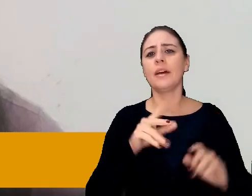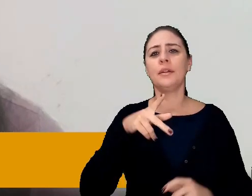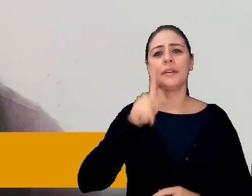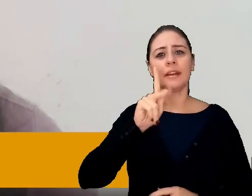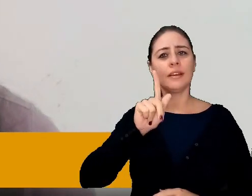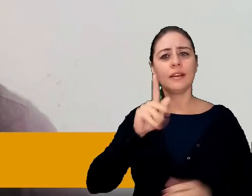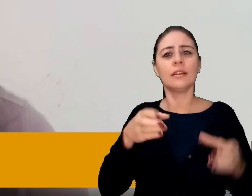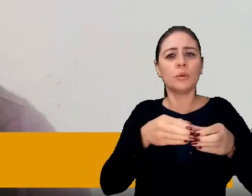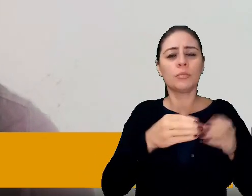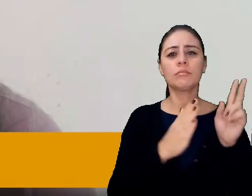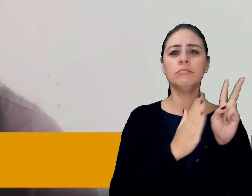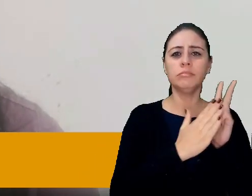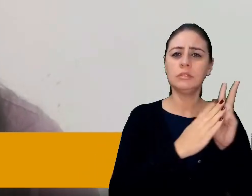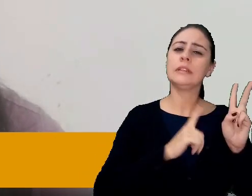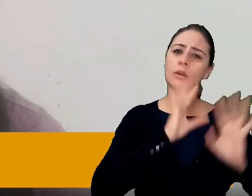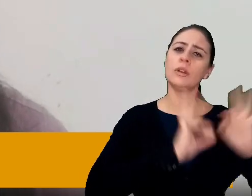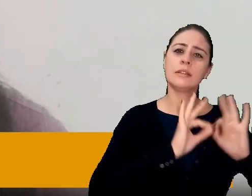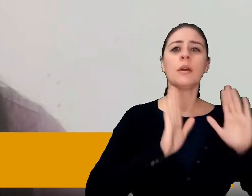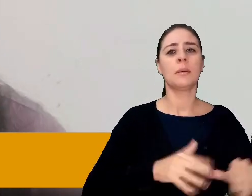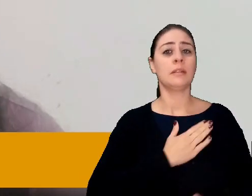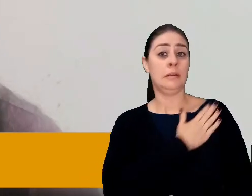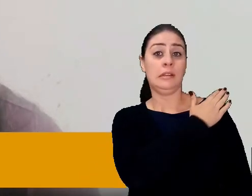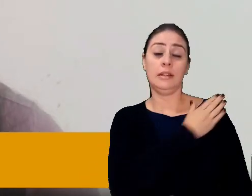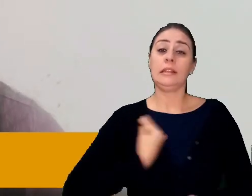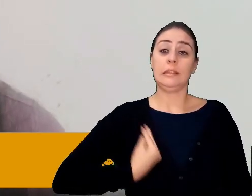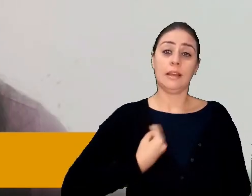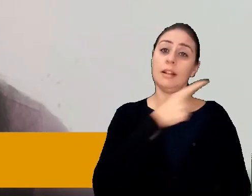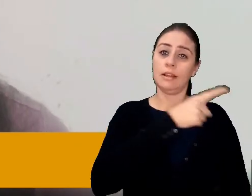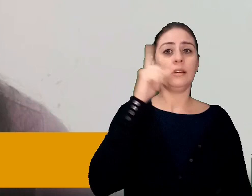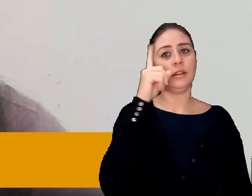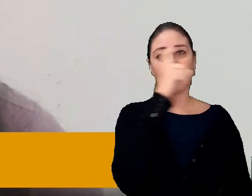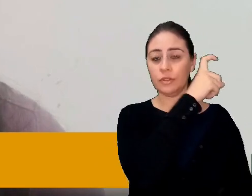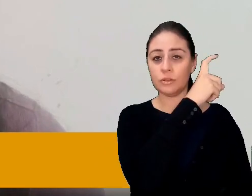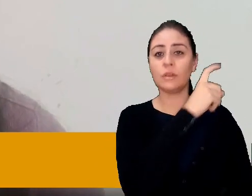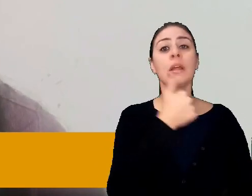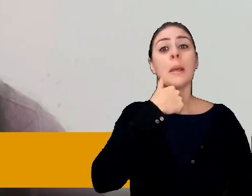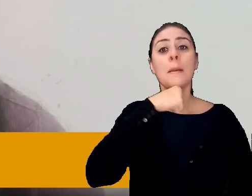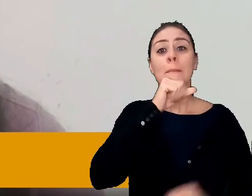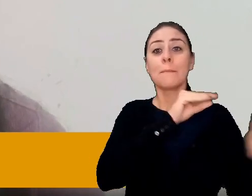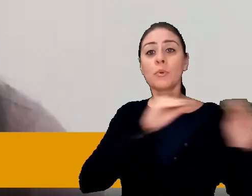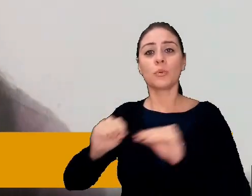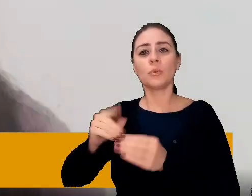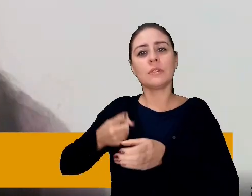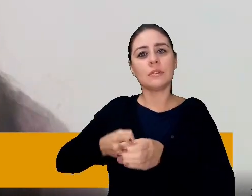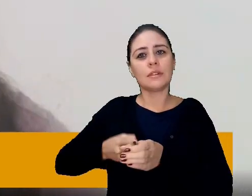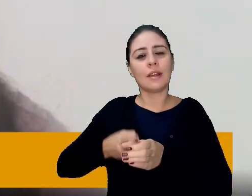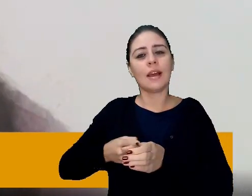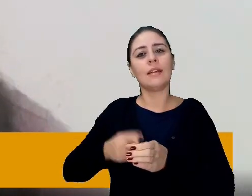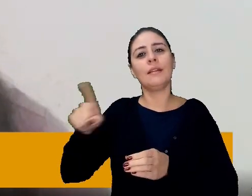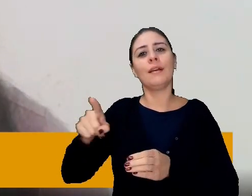os militares estavam lá, então era bem, bem difícil, assim. Então, quando a minha mãe veio para a cidade, ela adotou, pegou aquele sistema do